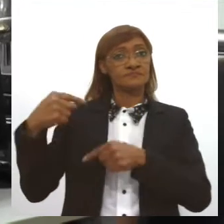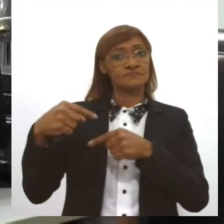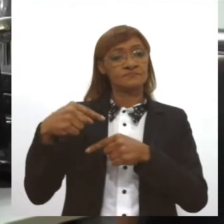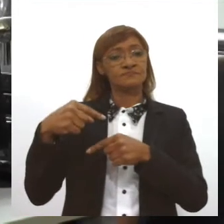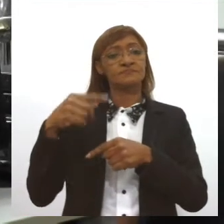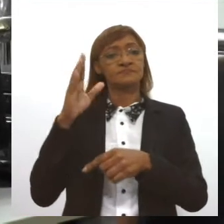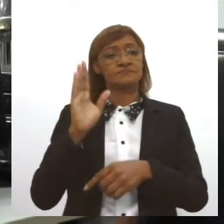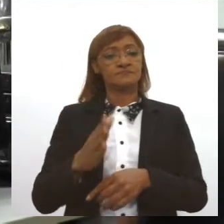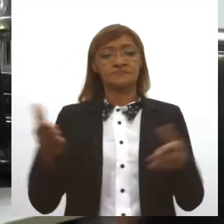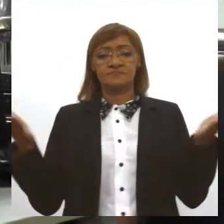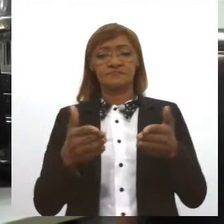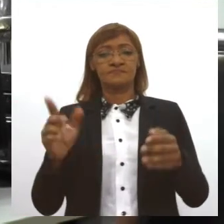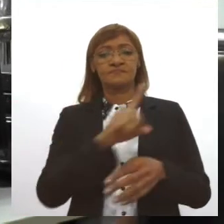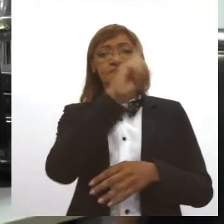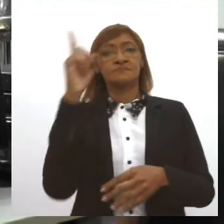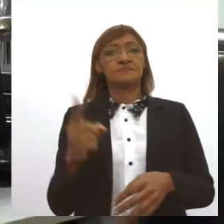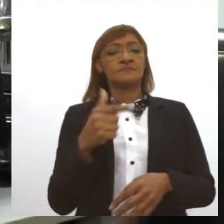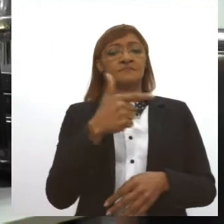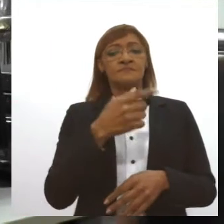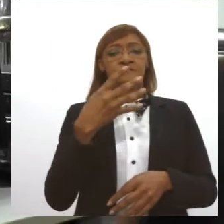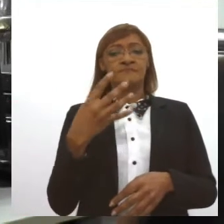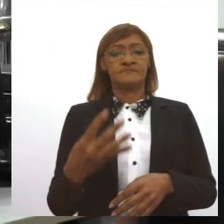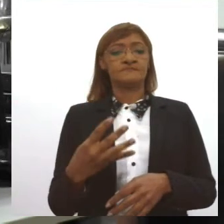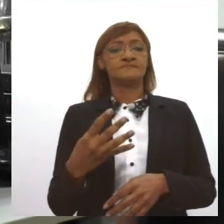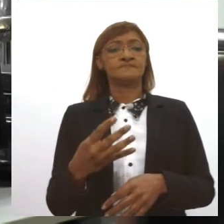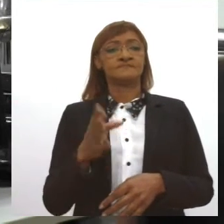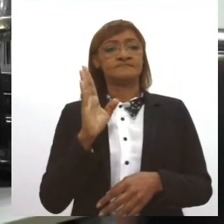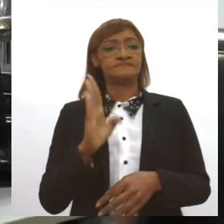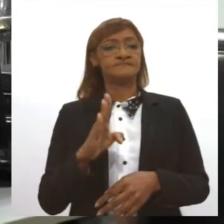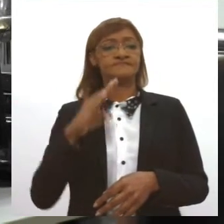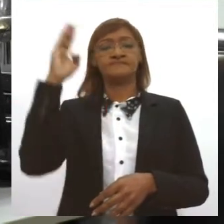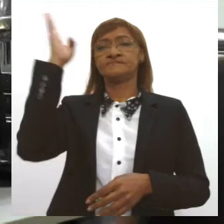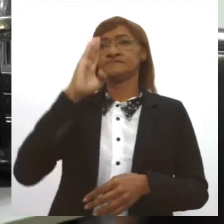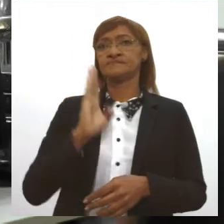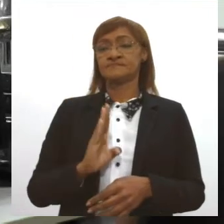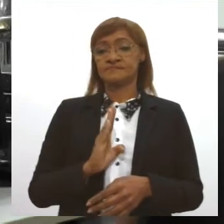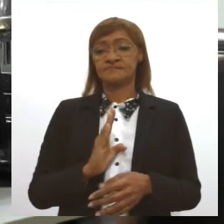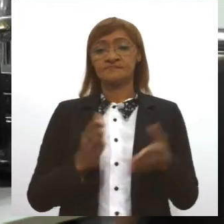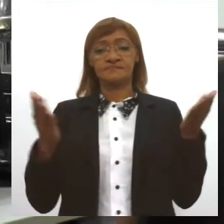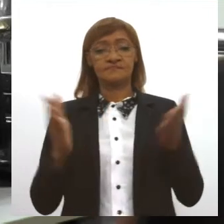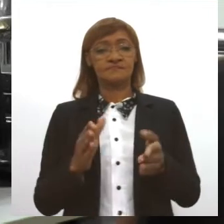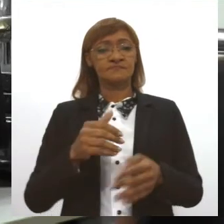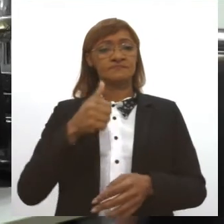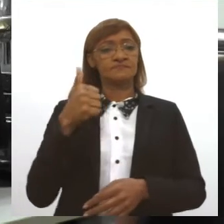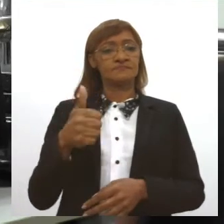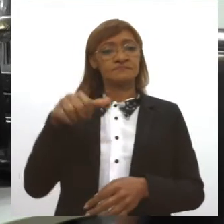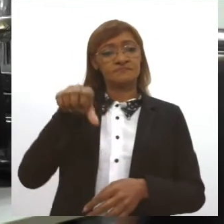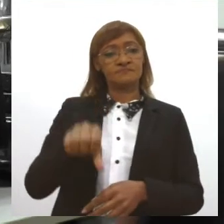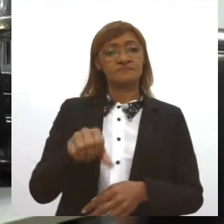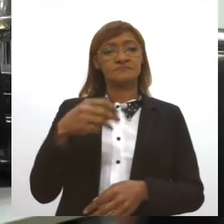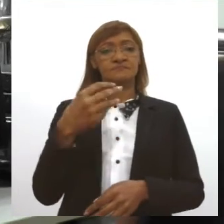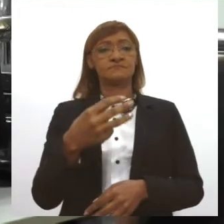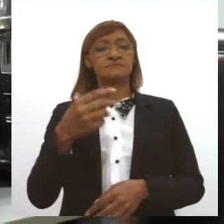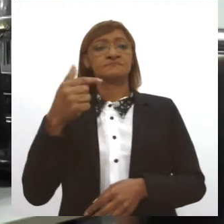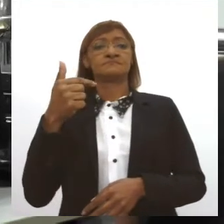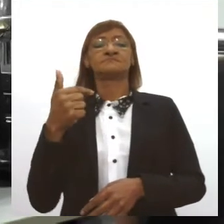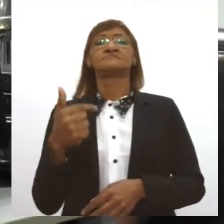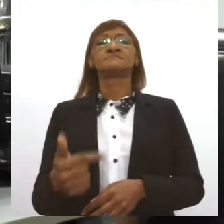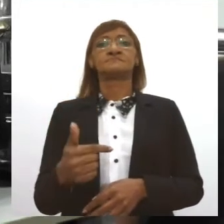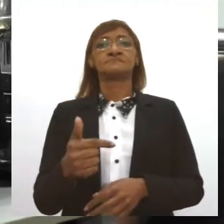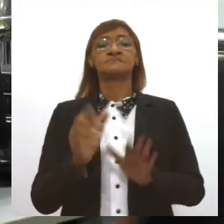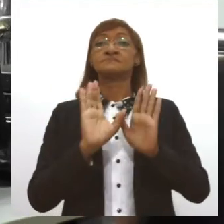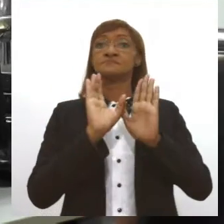é o dia da conquista do voto feminino no Brasil, pois foi nessa mesma data, em 1932, que o Código